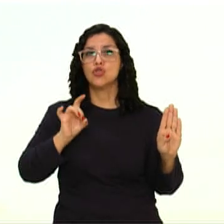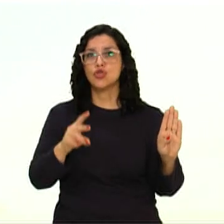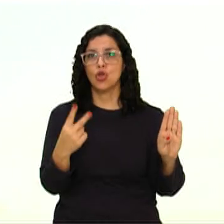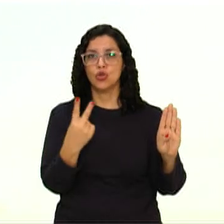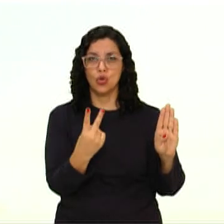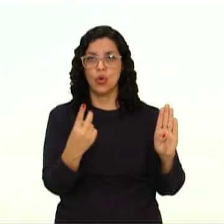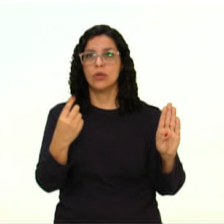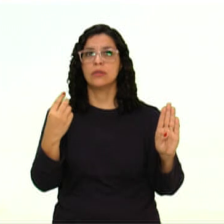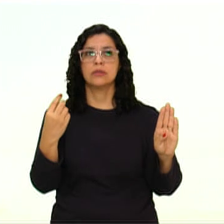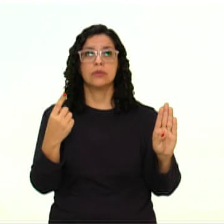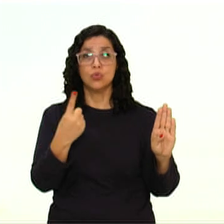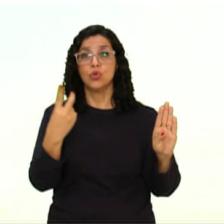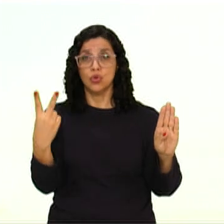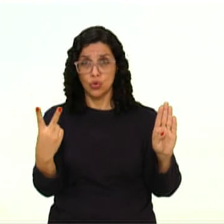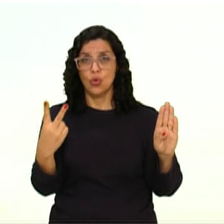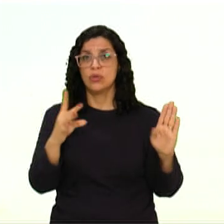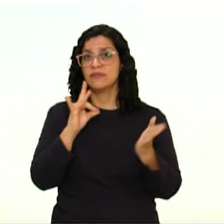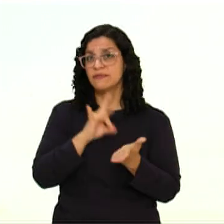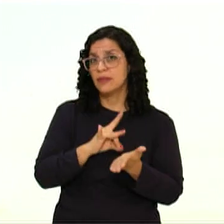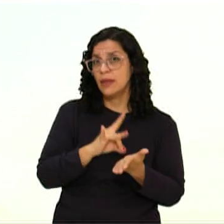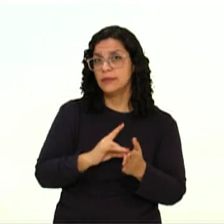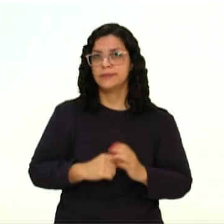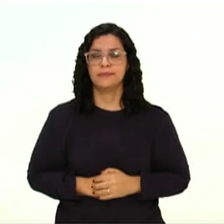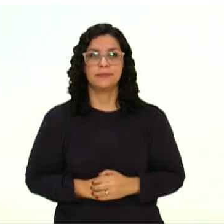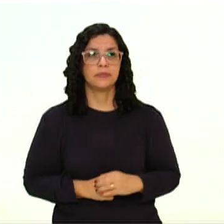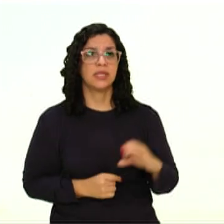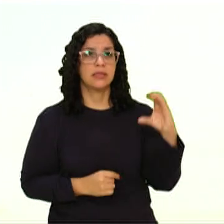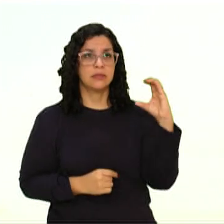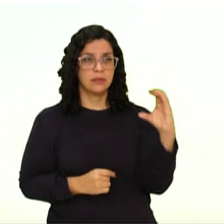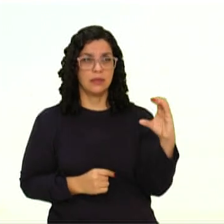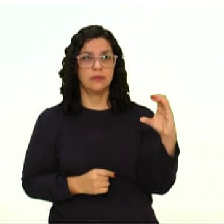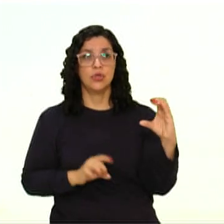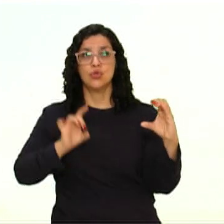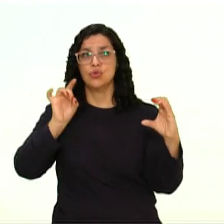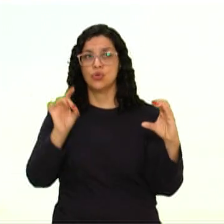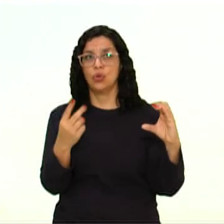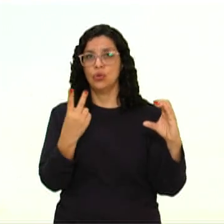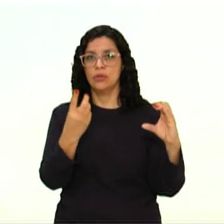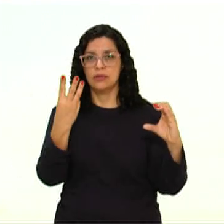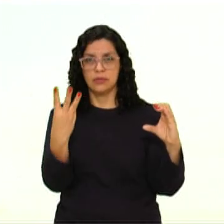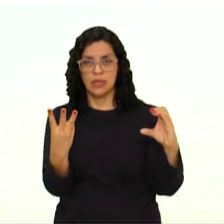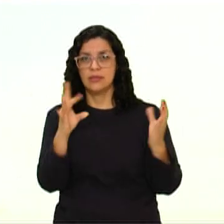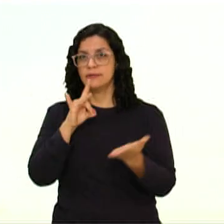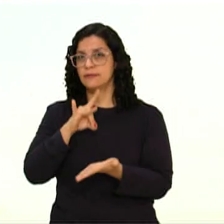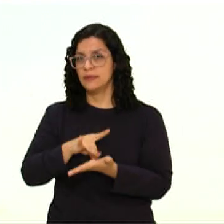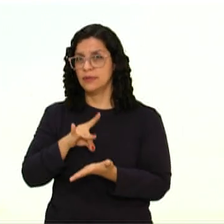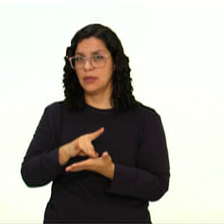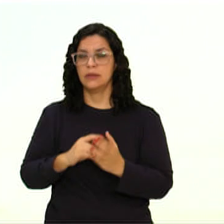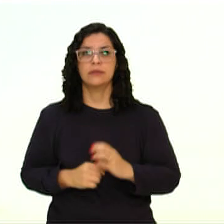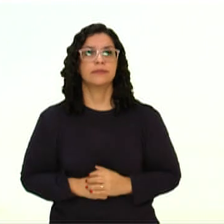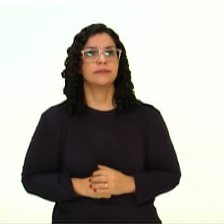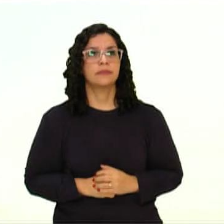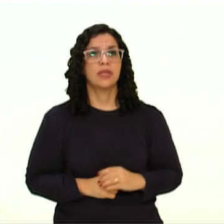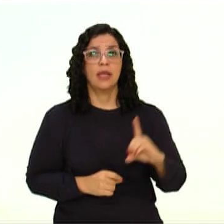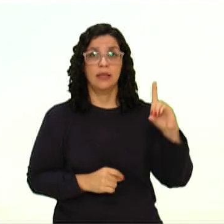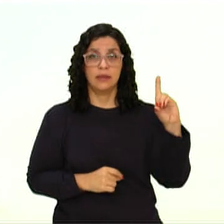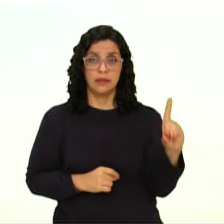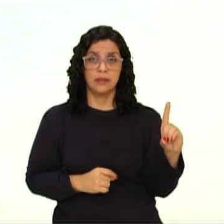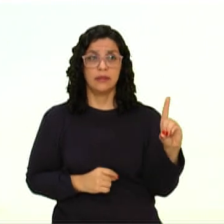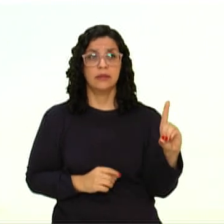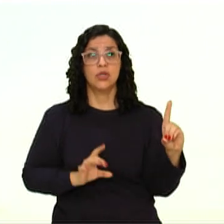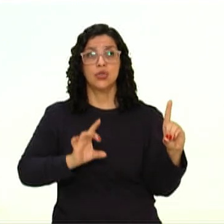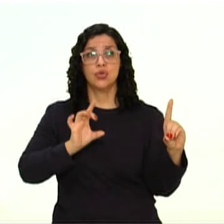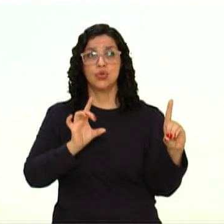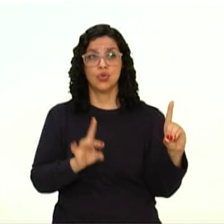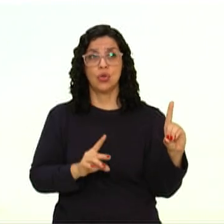B. Somente a 1 e 2 são verdadeiras? Letra C. Somente a 2 e a 3 são verdadeiras?